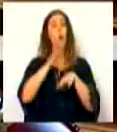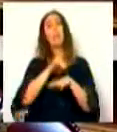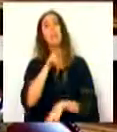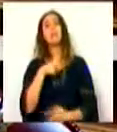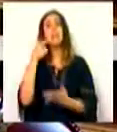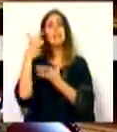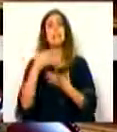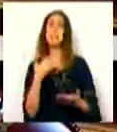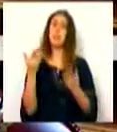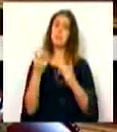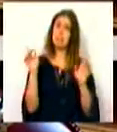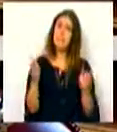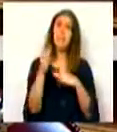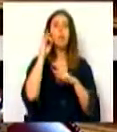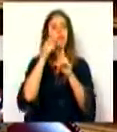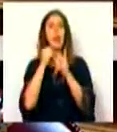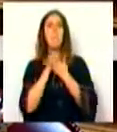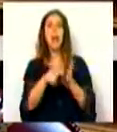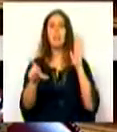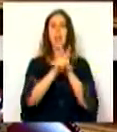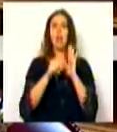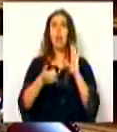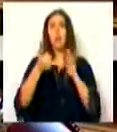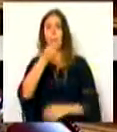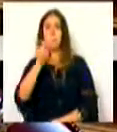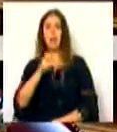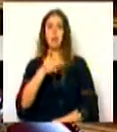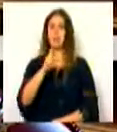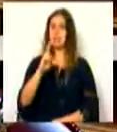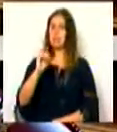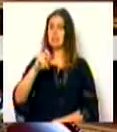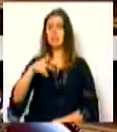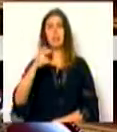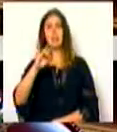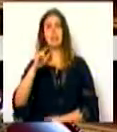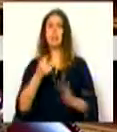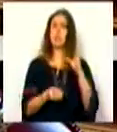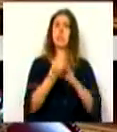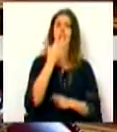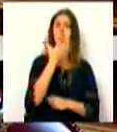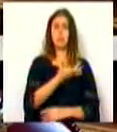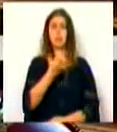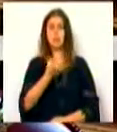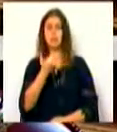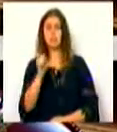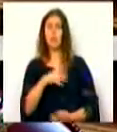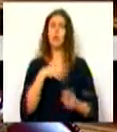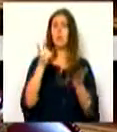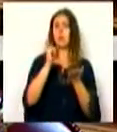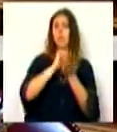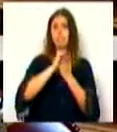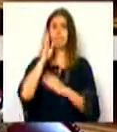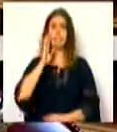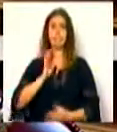que apresentámos uma iniciativa para apoiar a legalização do bairro americano de Santa Rita, construído na década de 50 pela Força Aérea dos Estados Unidos da